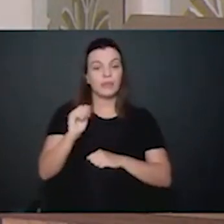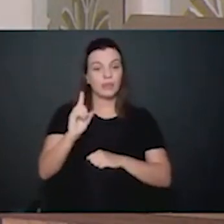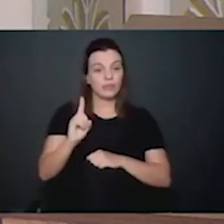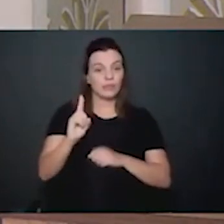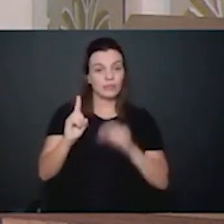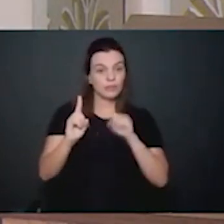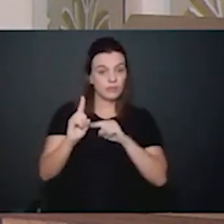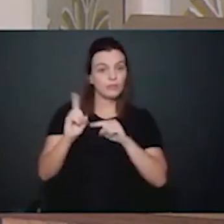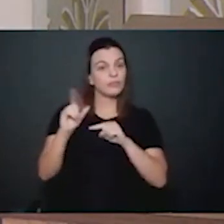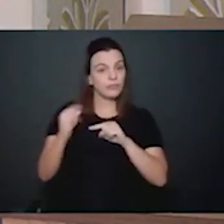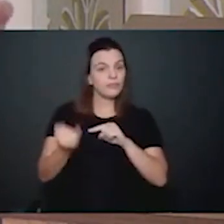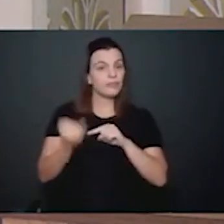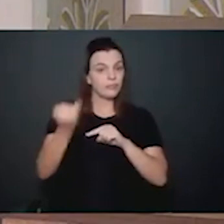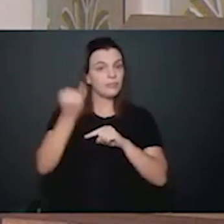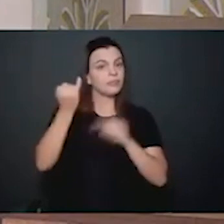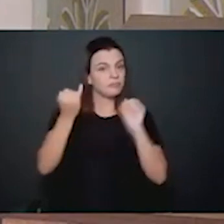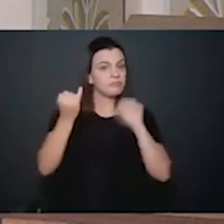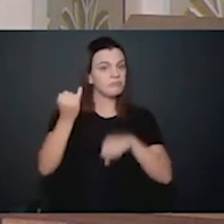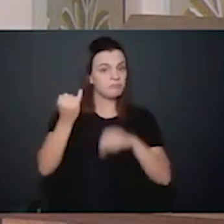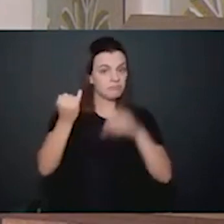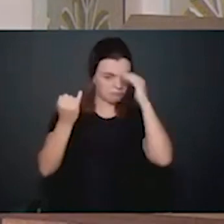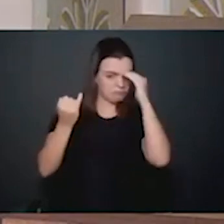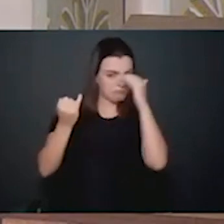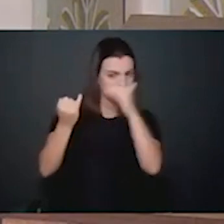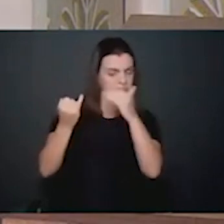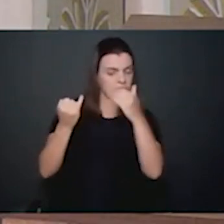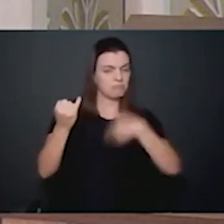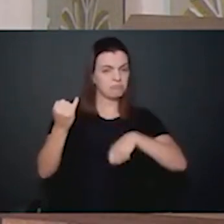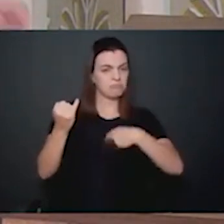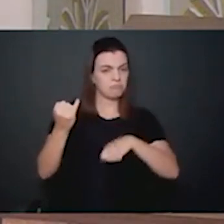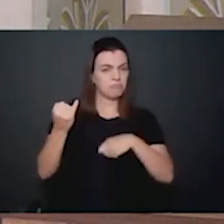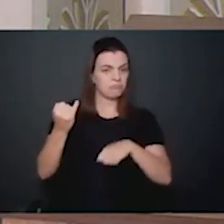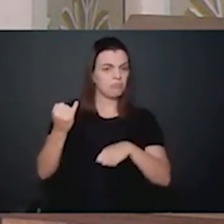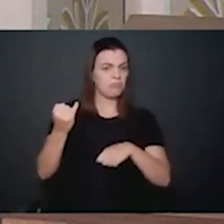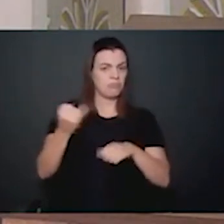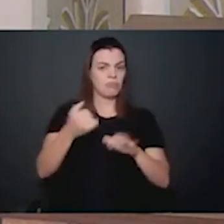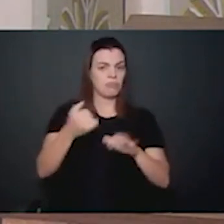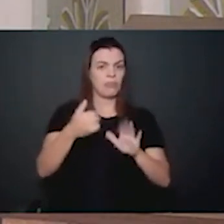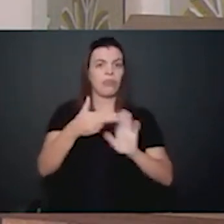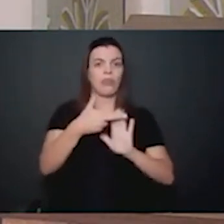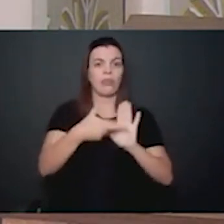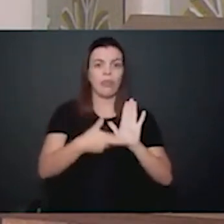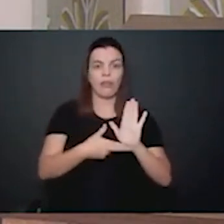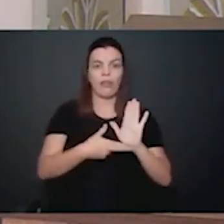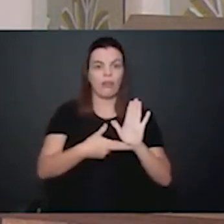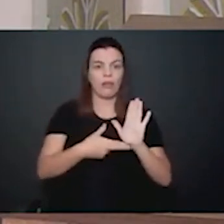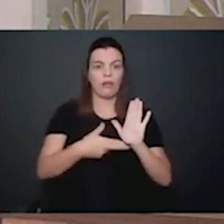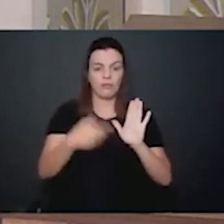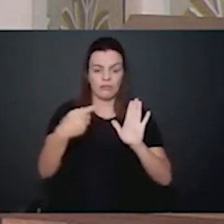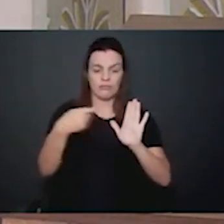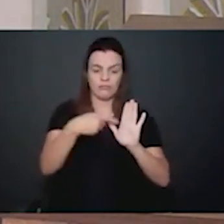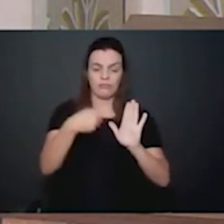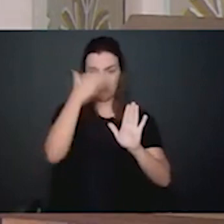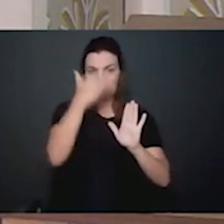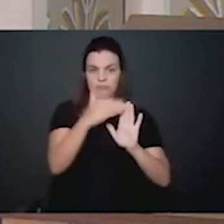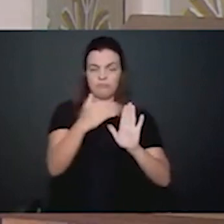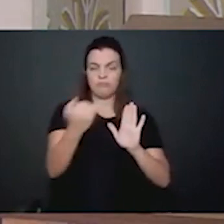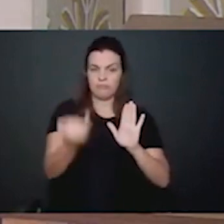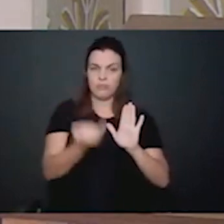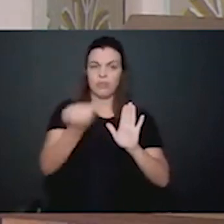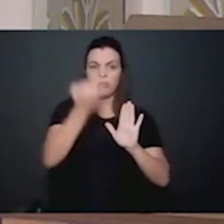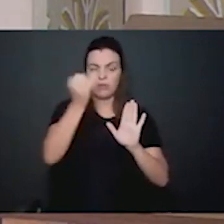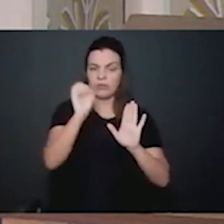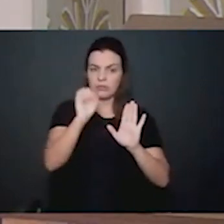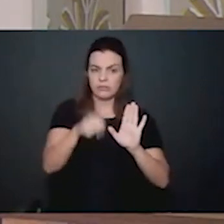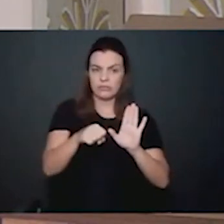é uma importância muito grande não dá para fazer tudo de forma desregrada desordenada ele tem a distância da ordenação